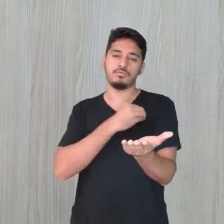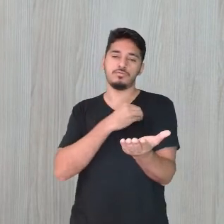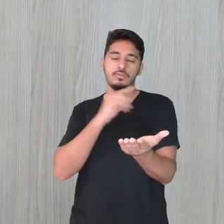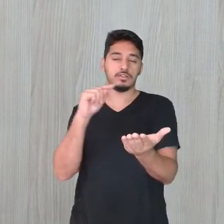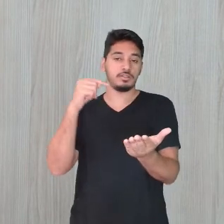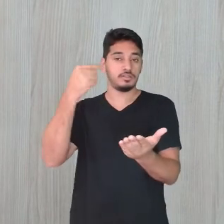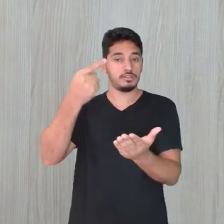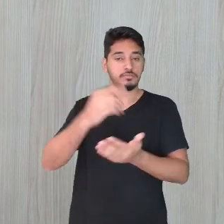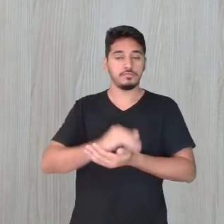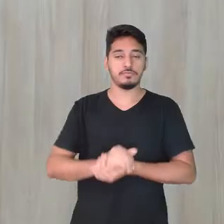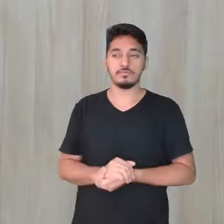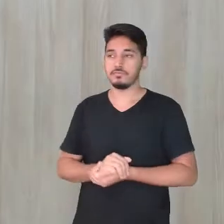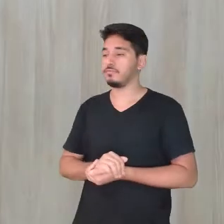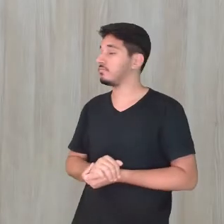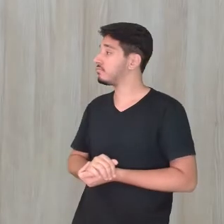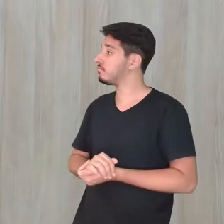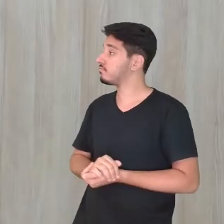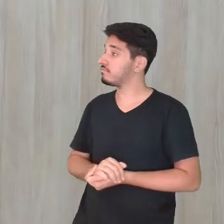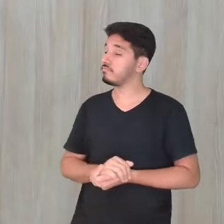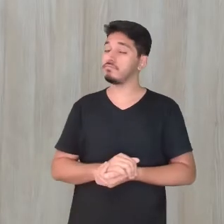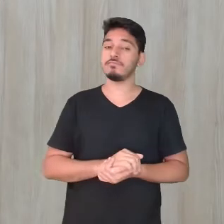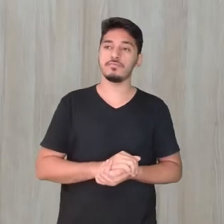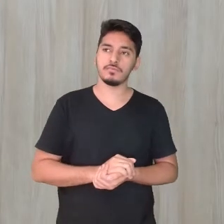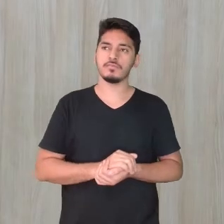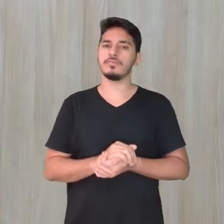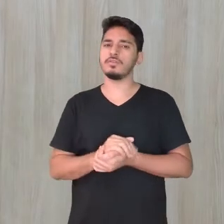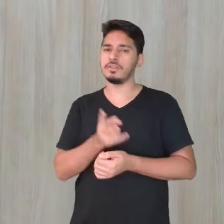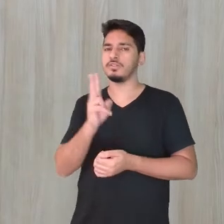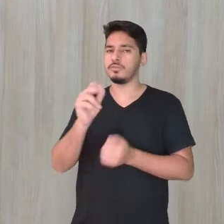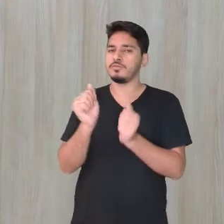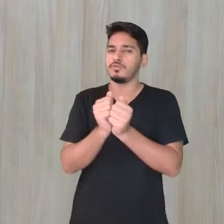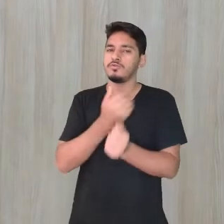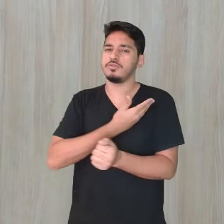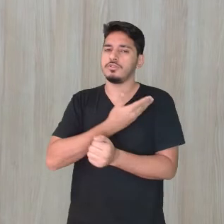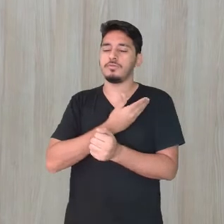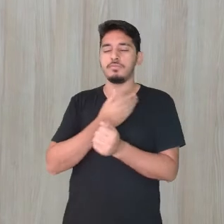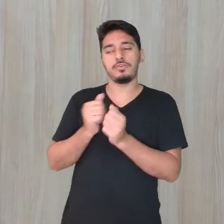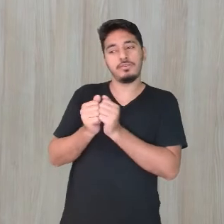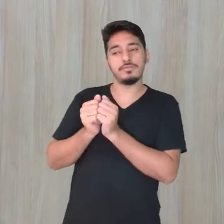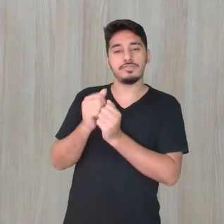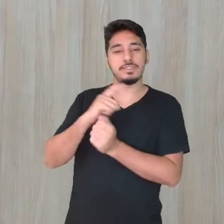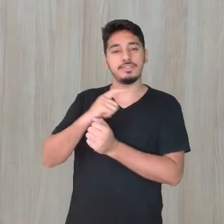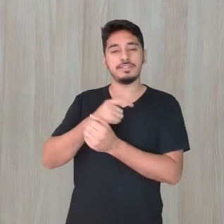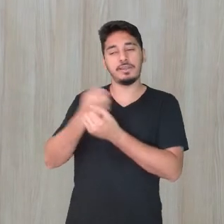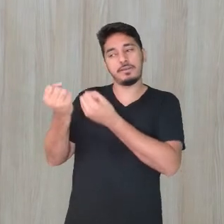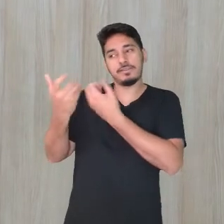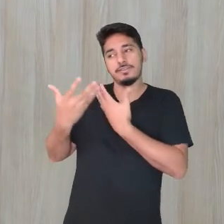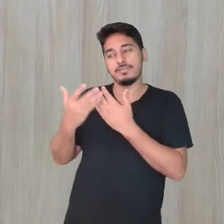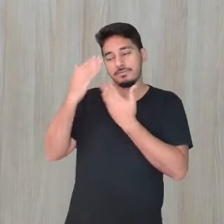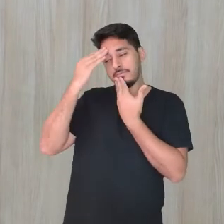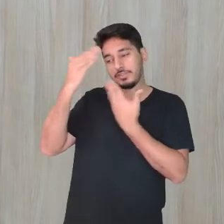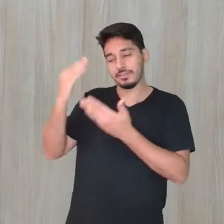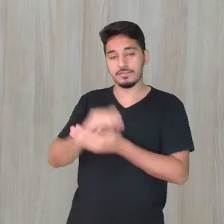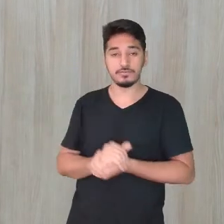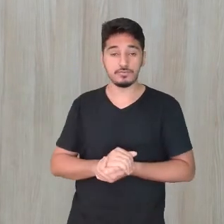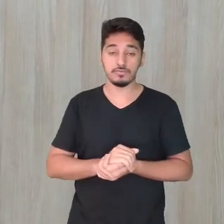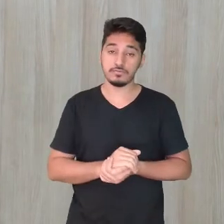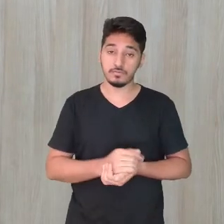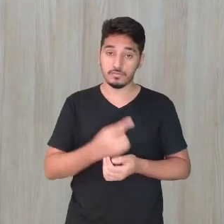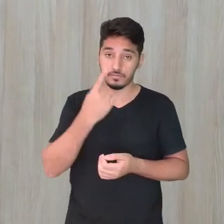até a próxima. Tá vendo, minha gente? Sempre ande com os amigos perto, que aí vocês ganham elogios. Obrigada, professora Adriana.